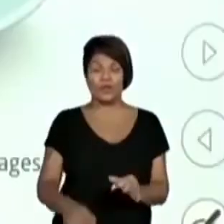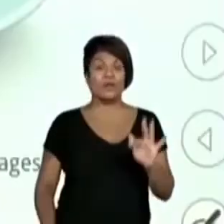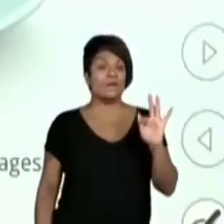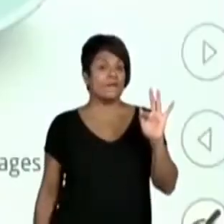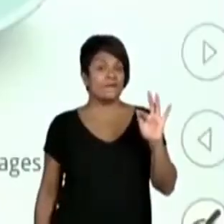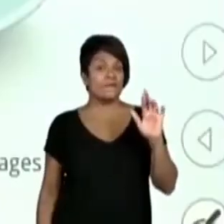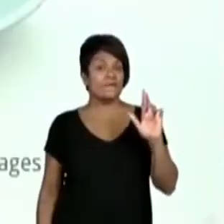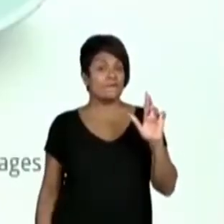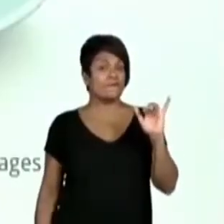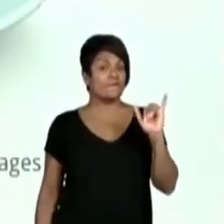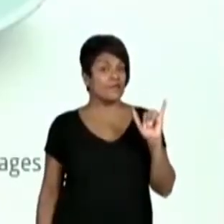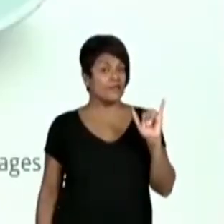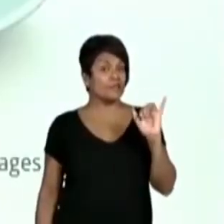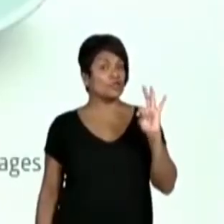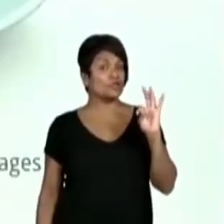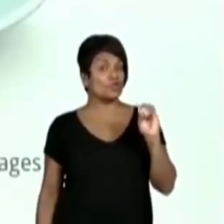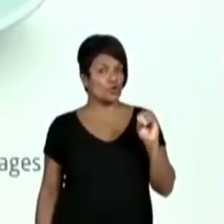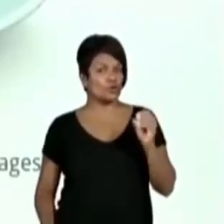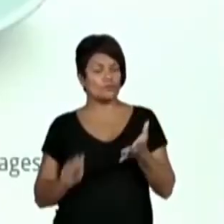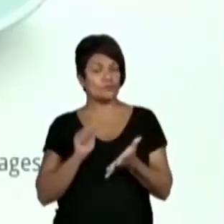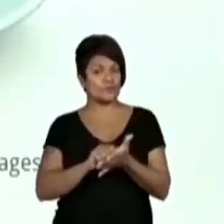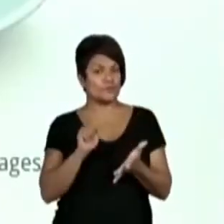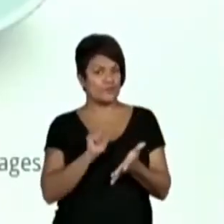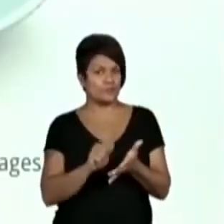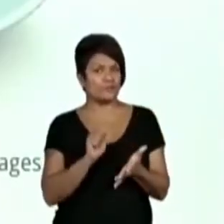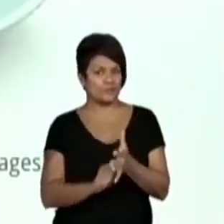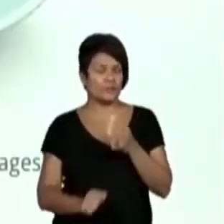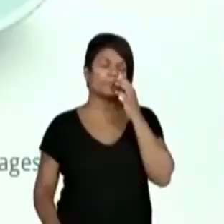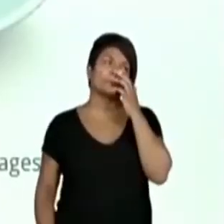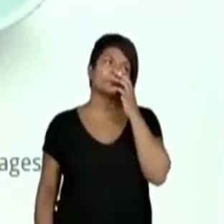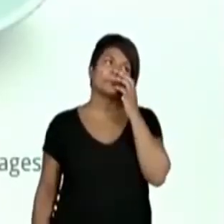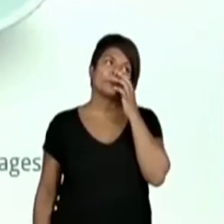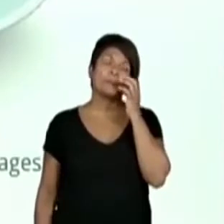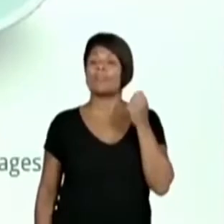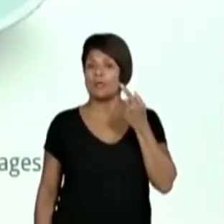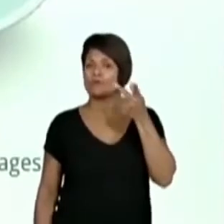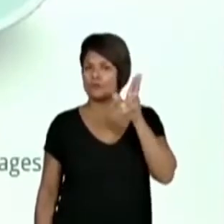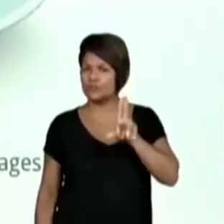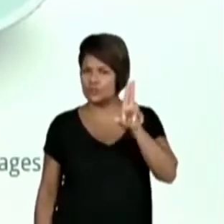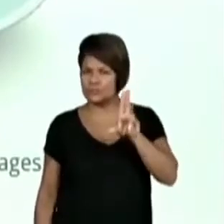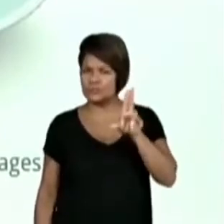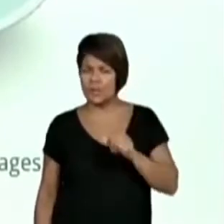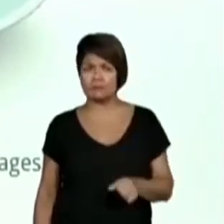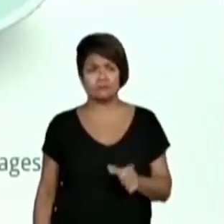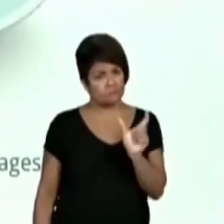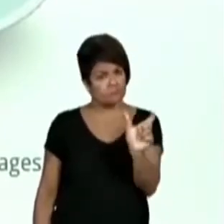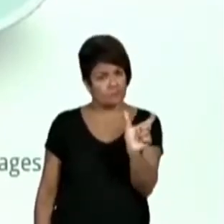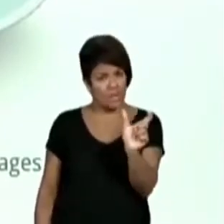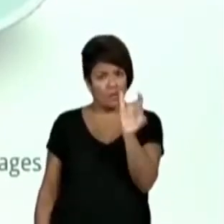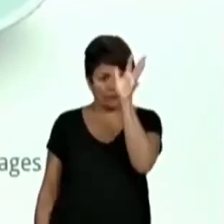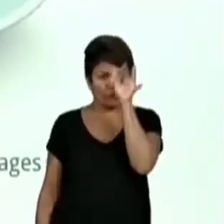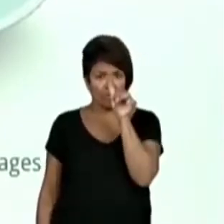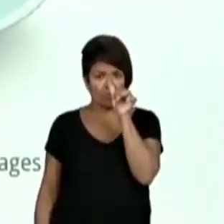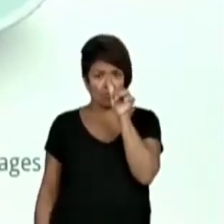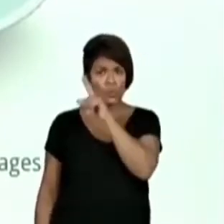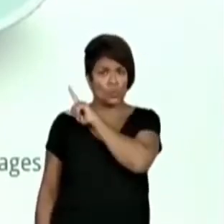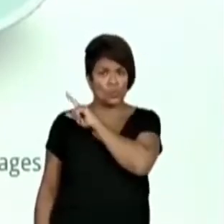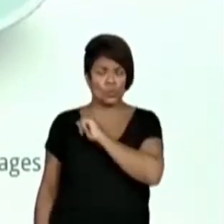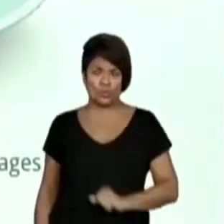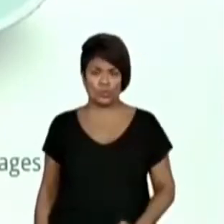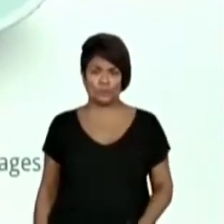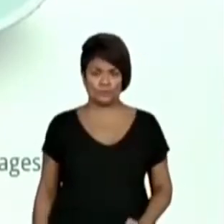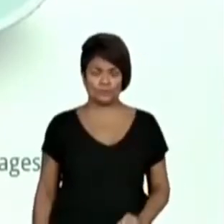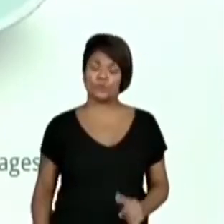Para escrever frito, eu posso usar, inclusive, a palavra frango, algumas letras